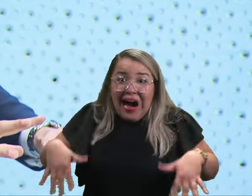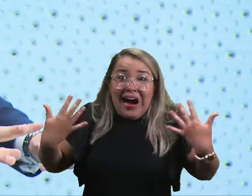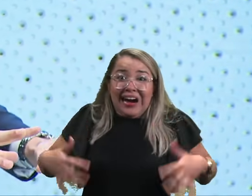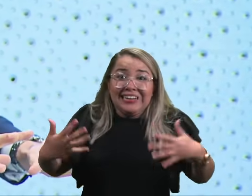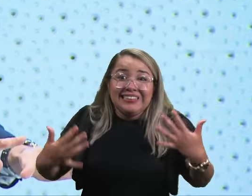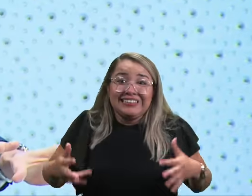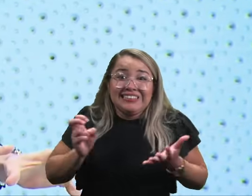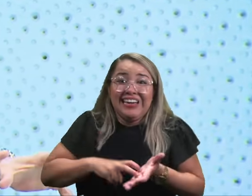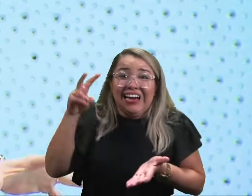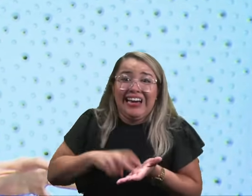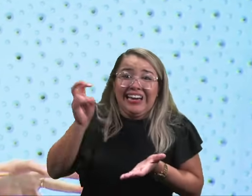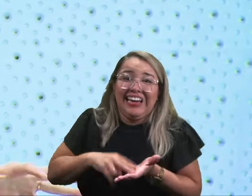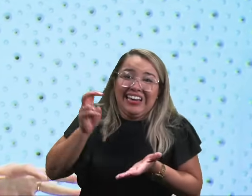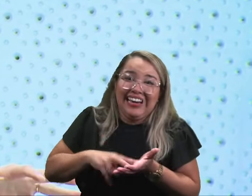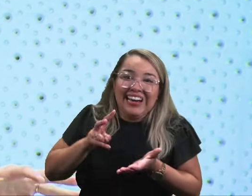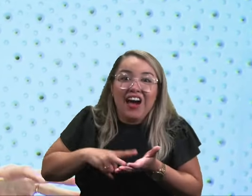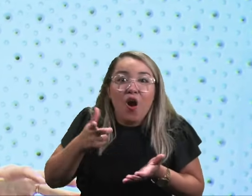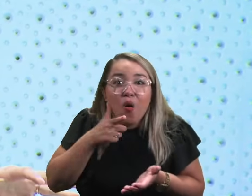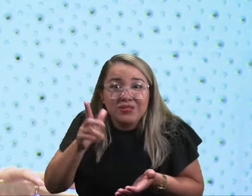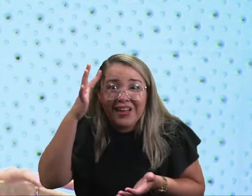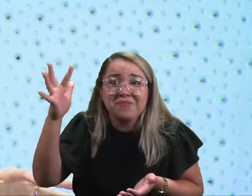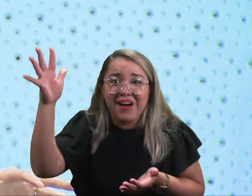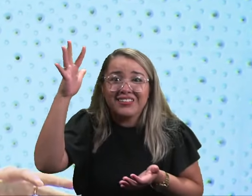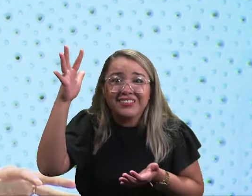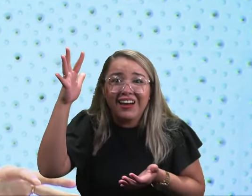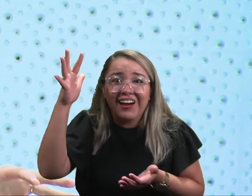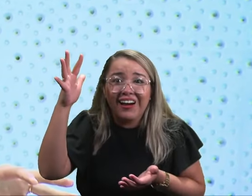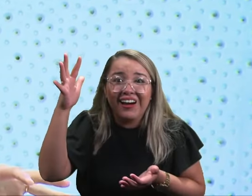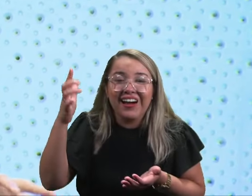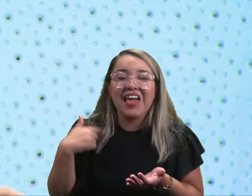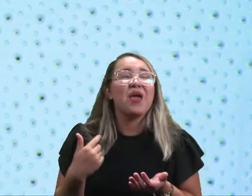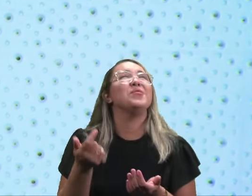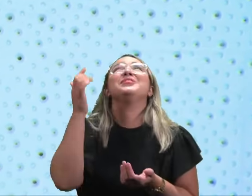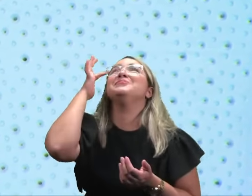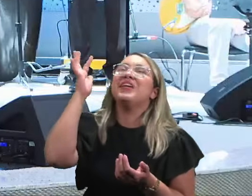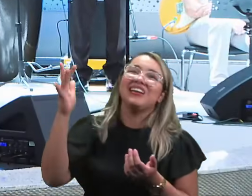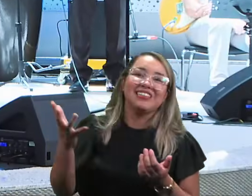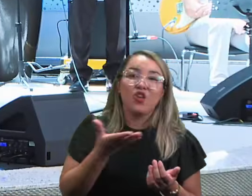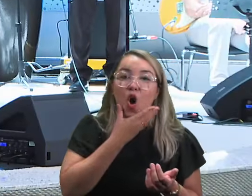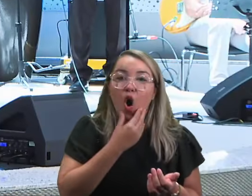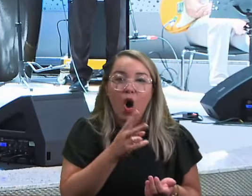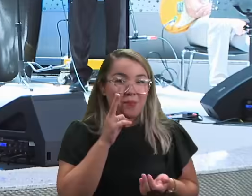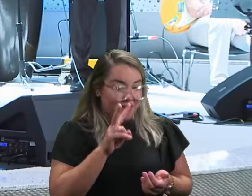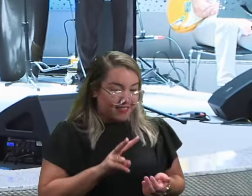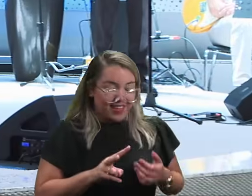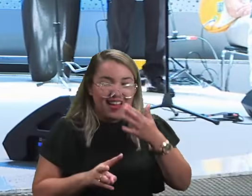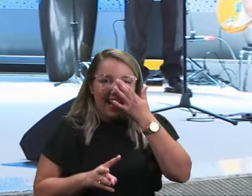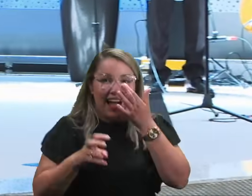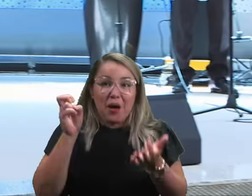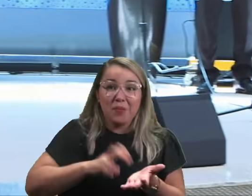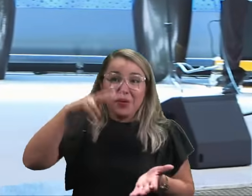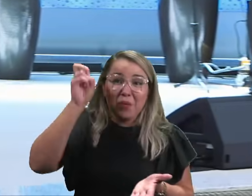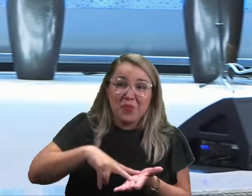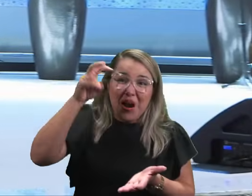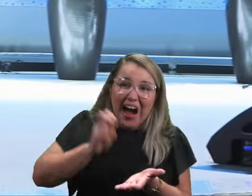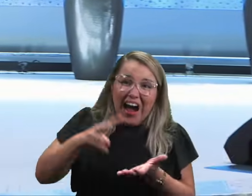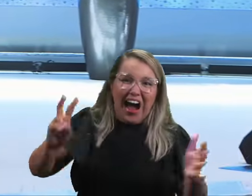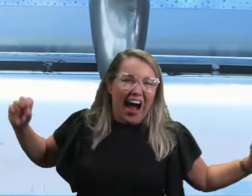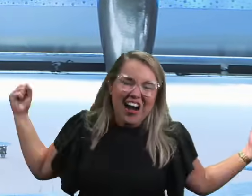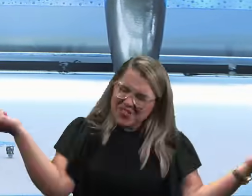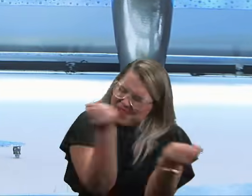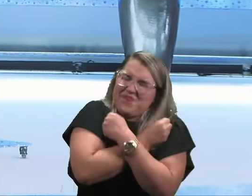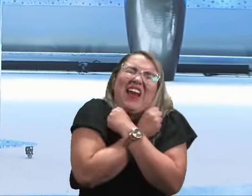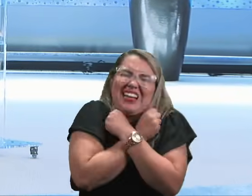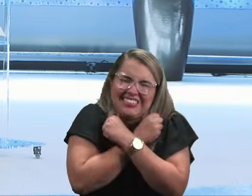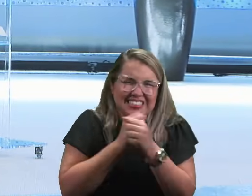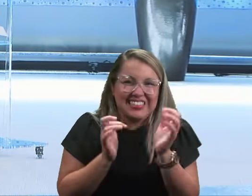Você consegue imaginar isso? E eu imagino aquele homem com tanta alegria pulando agora no pescoço de Jesus e beijando Jesus,